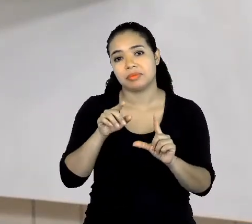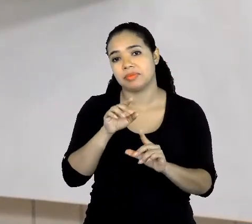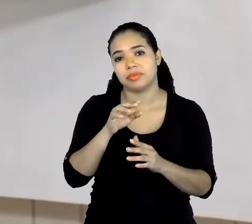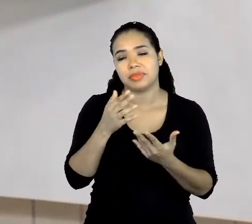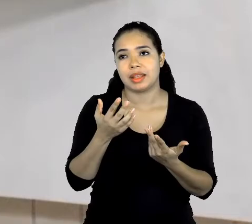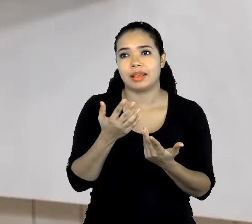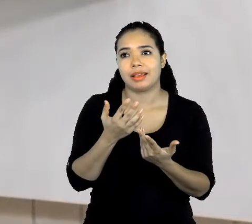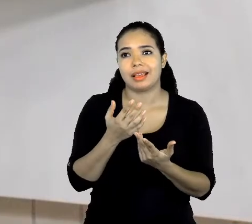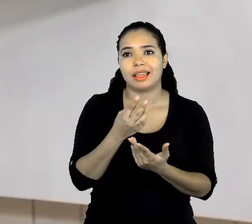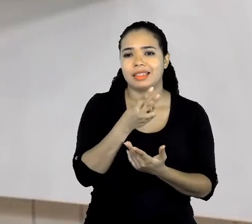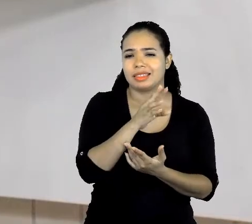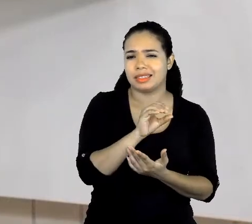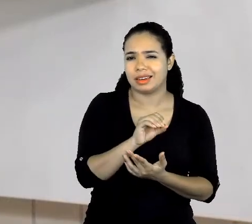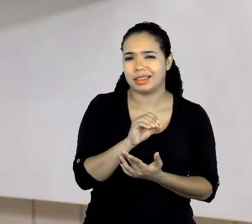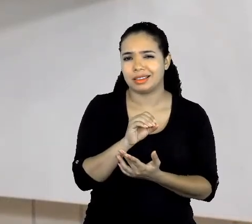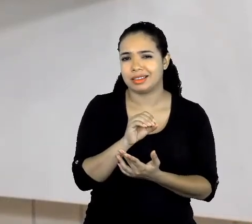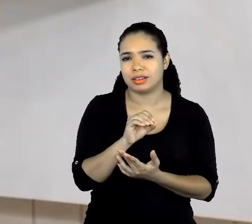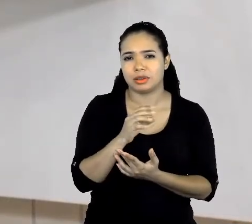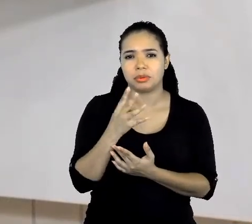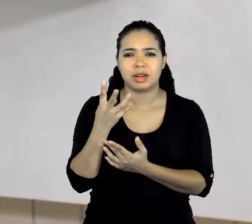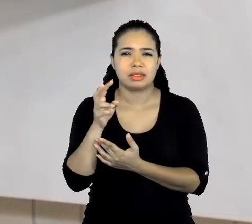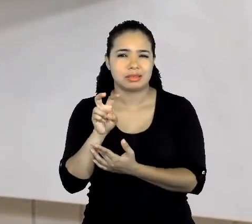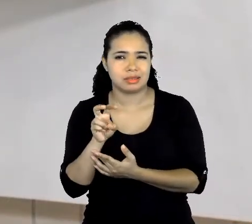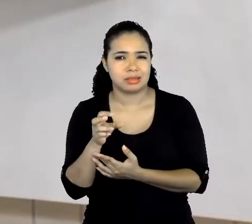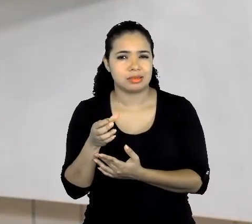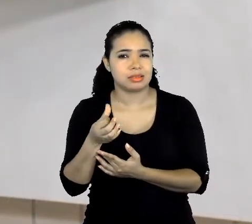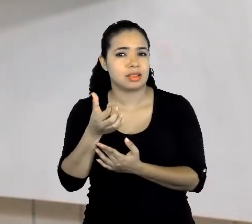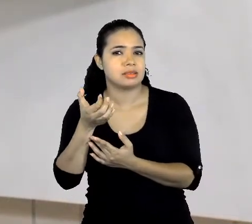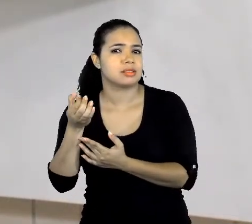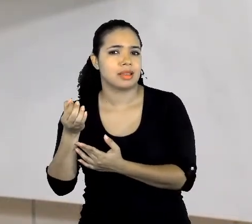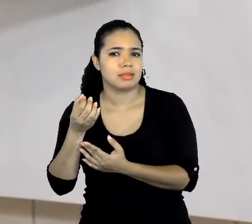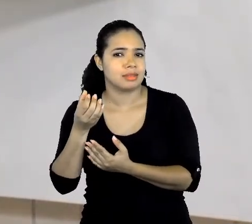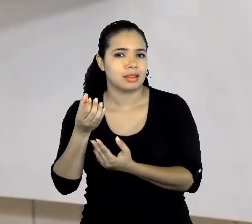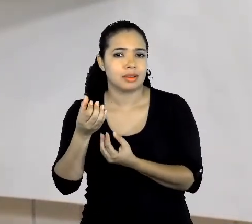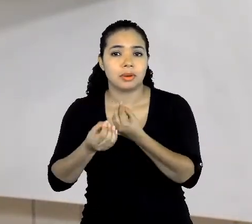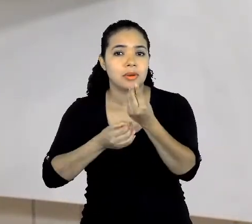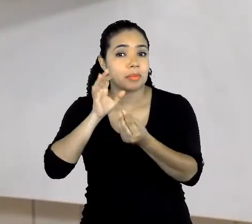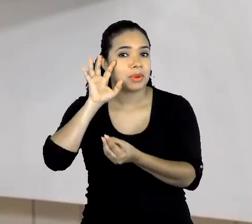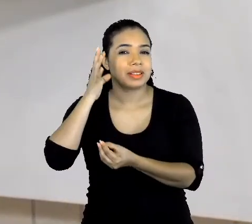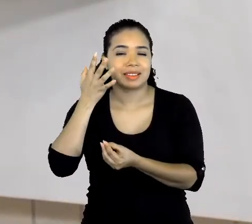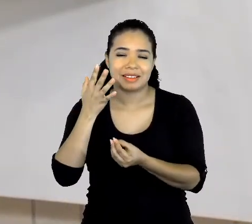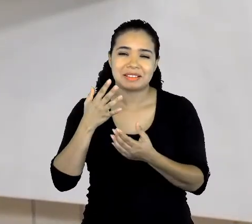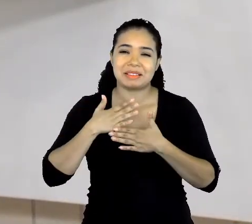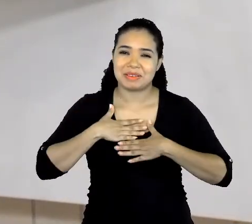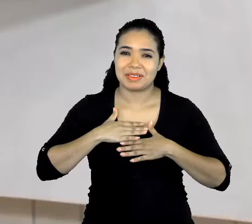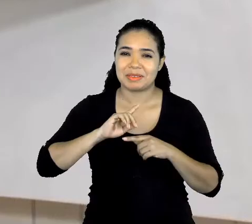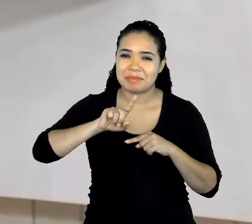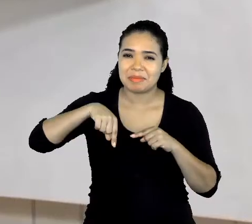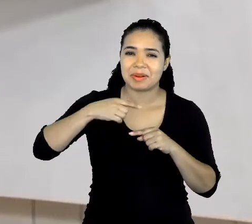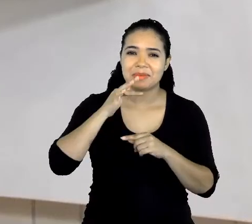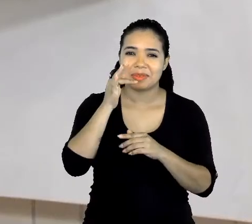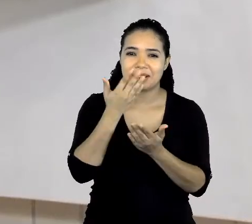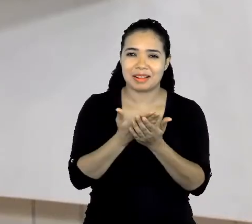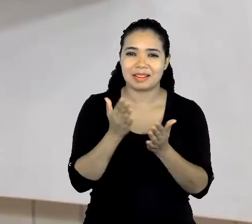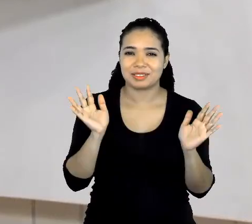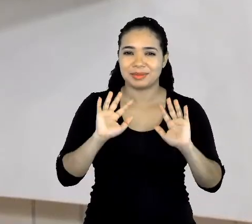nem de 60. Como resolver aqueles problemas, não é isso? Tranquilo? Então me despeço aqui e até a próxima.